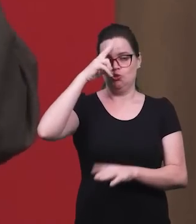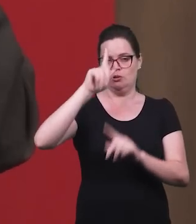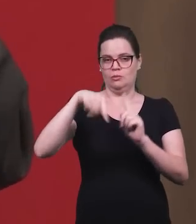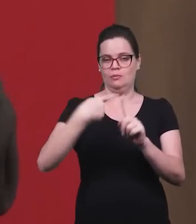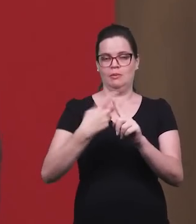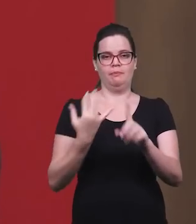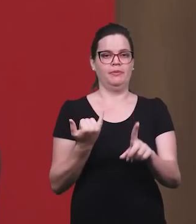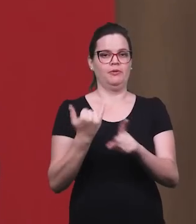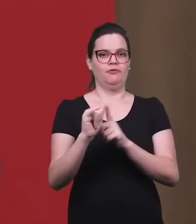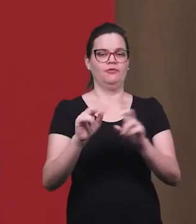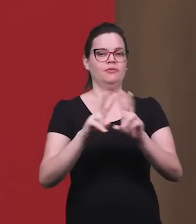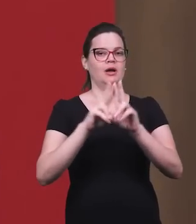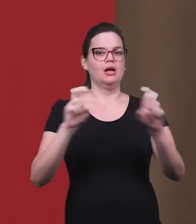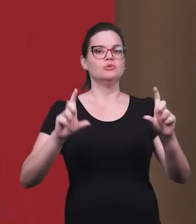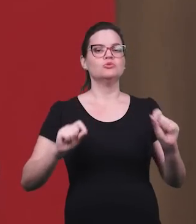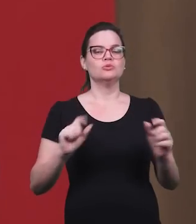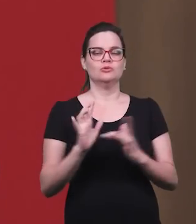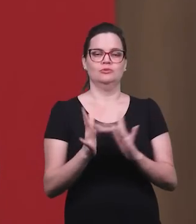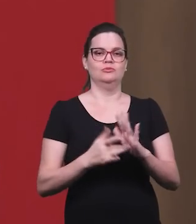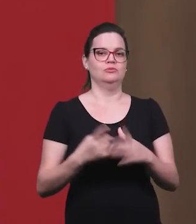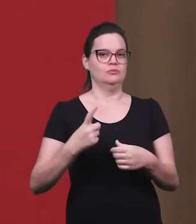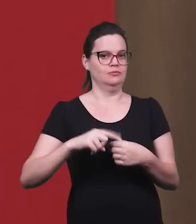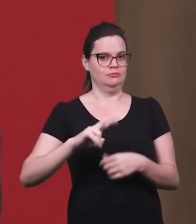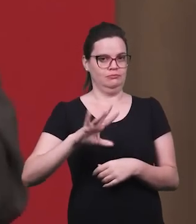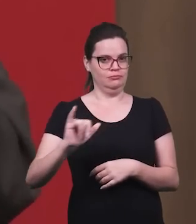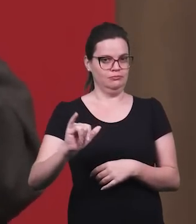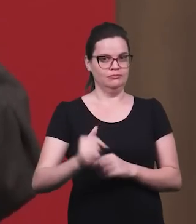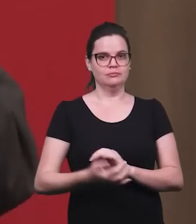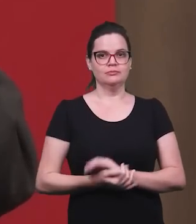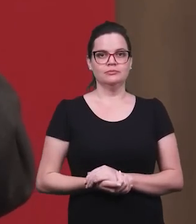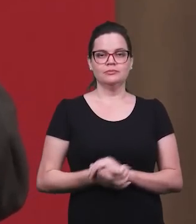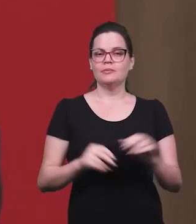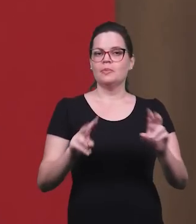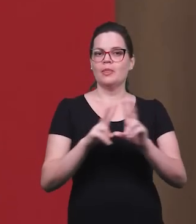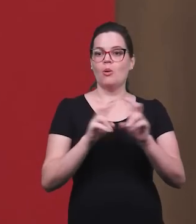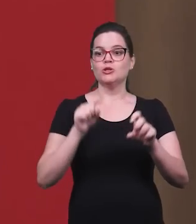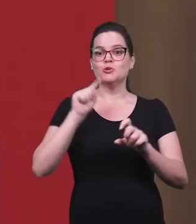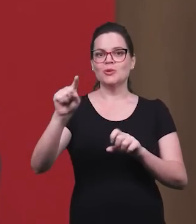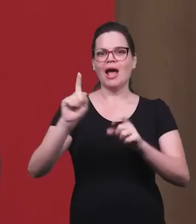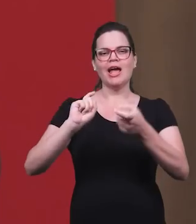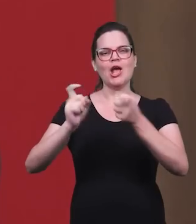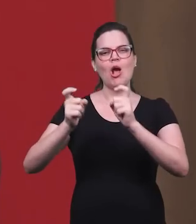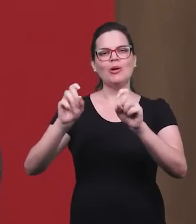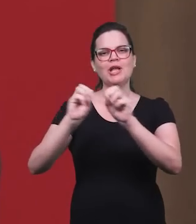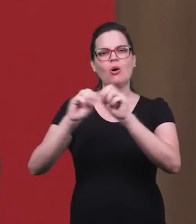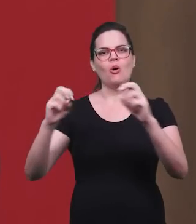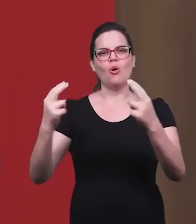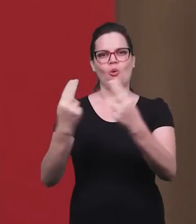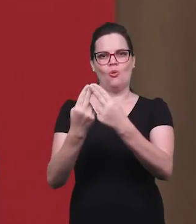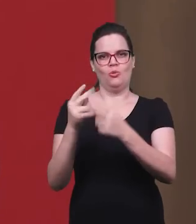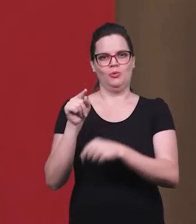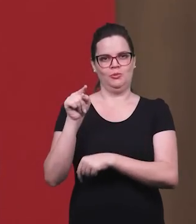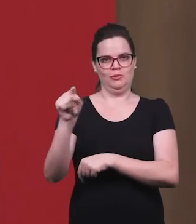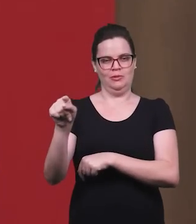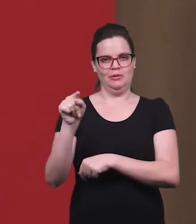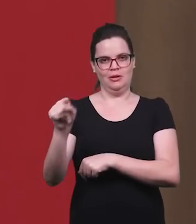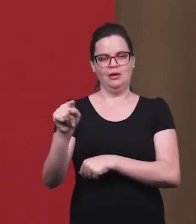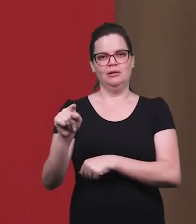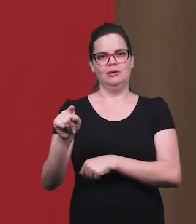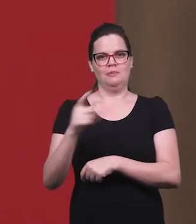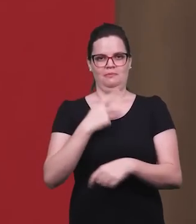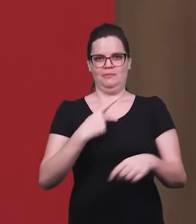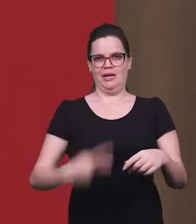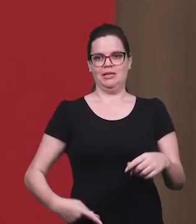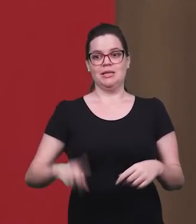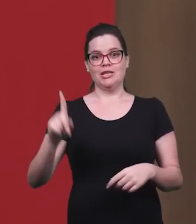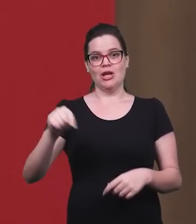interessam em relação à volta de Jesus. Então, quando o assunto foi levado à ONU, o presidente da ONU era